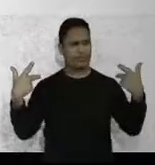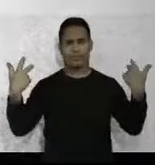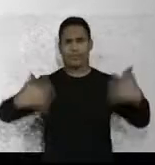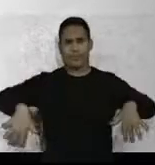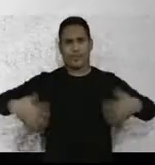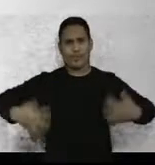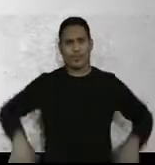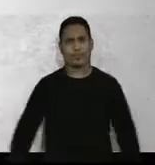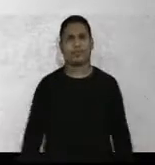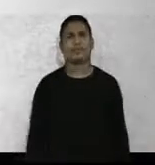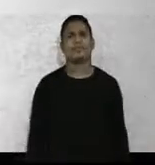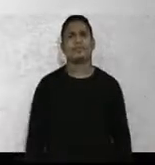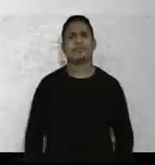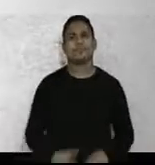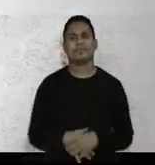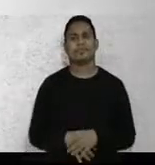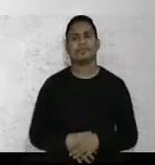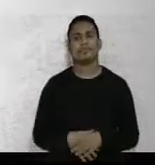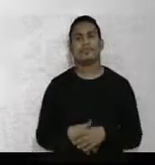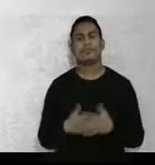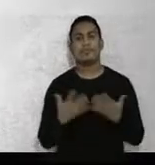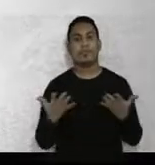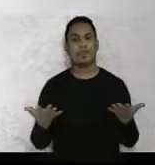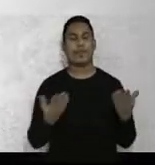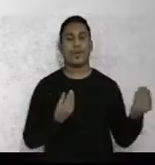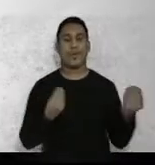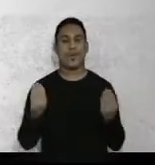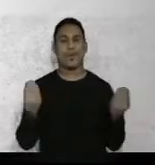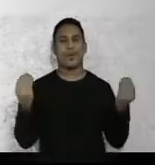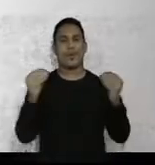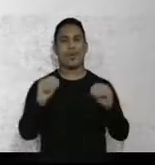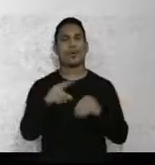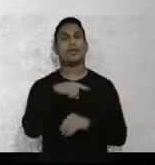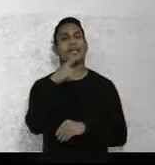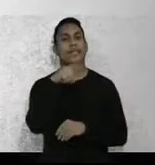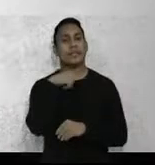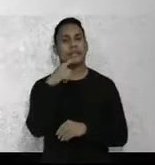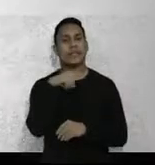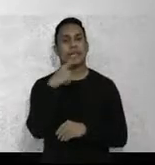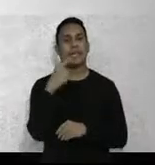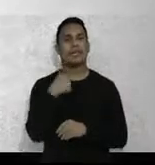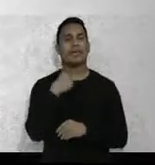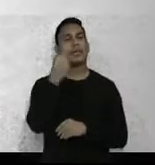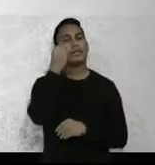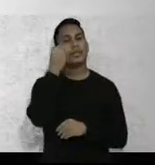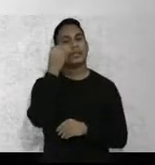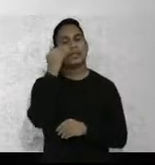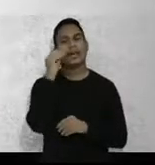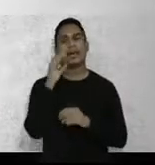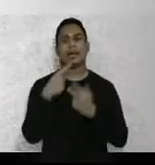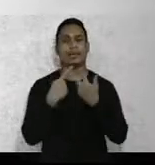Então, eu não tenho como colocar. Peraí, deixa eu só tentar ajeitar o celular aqui do... Peraí.